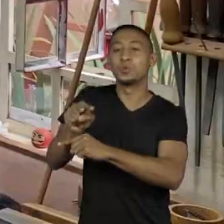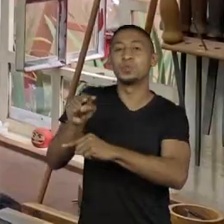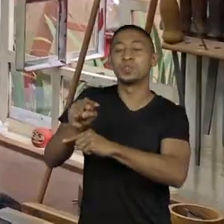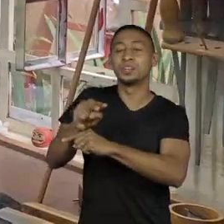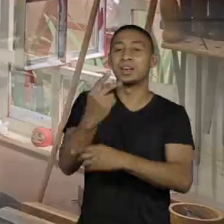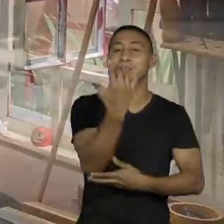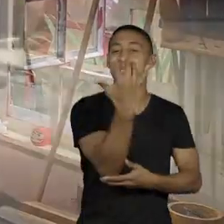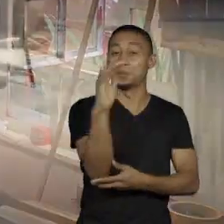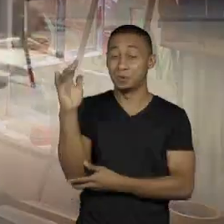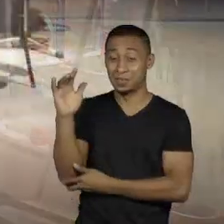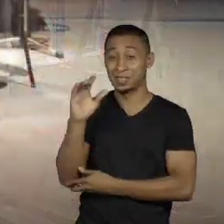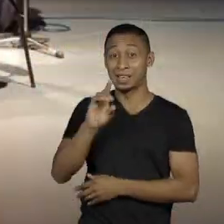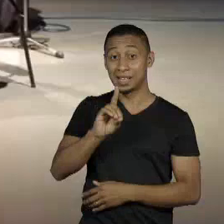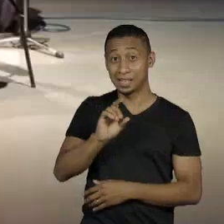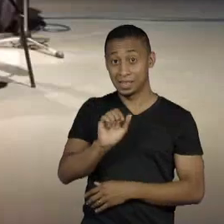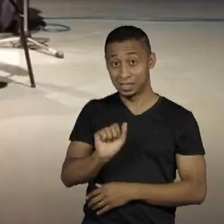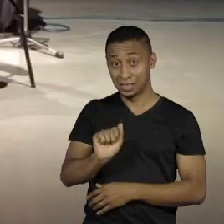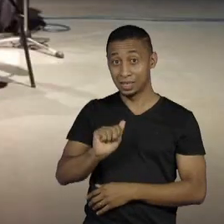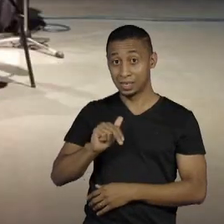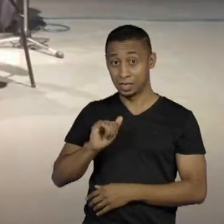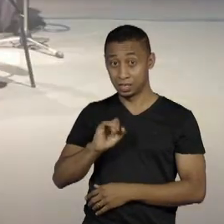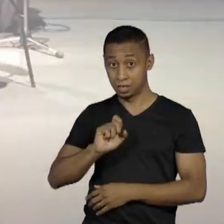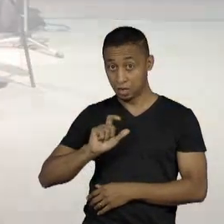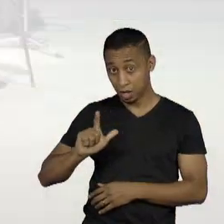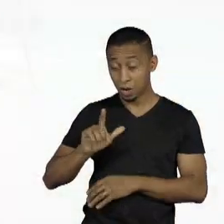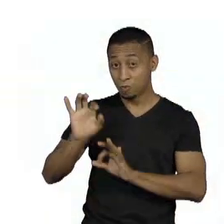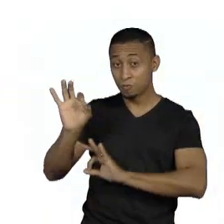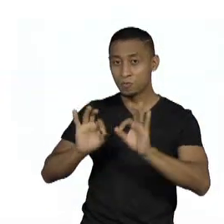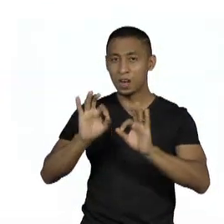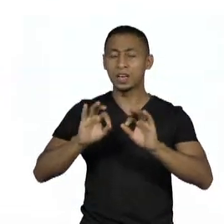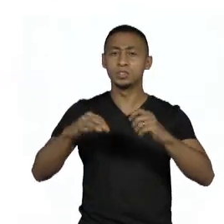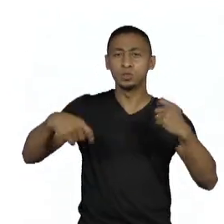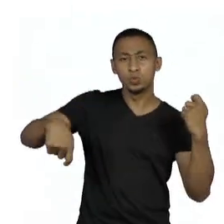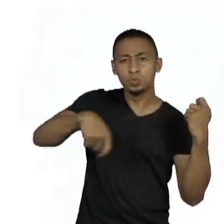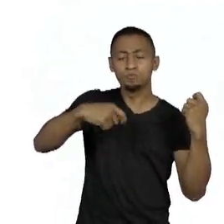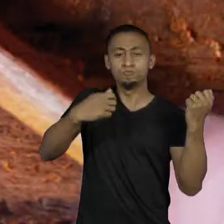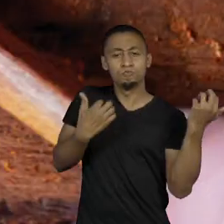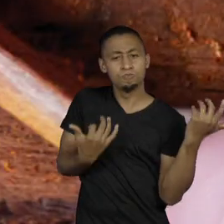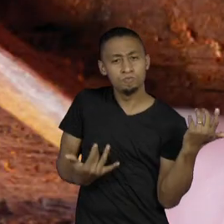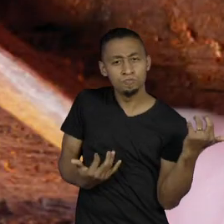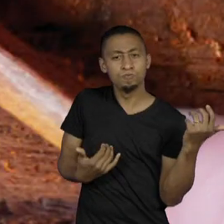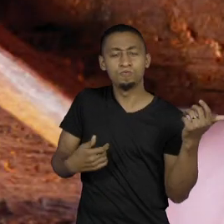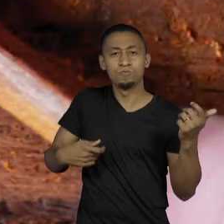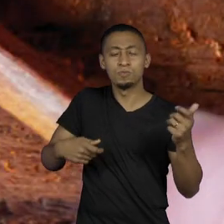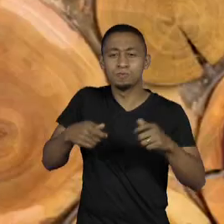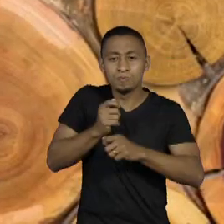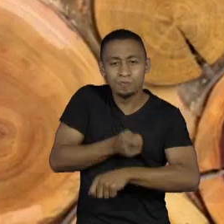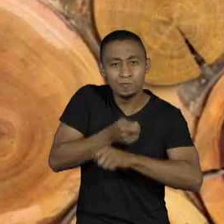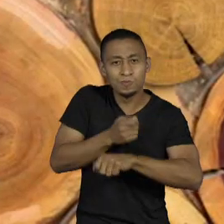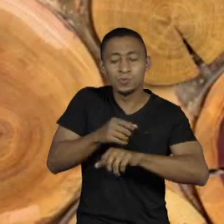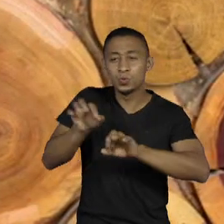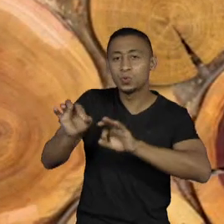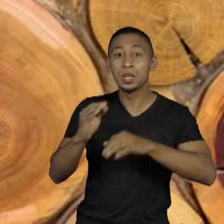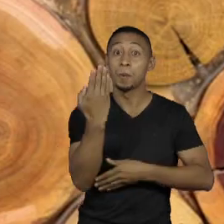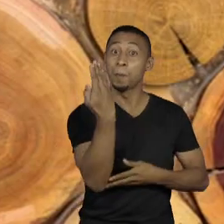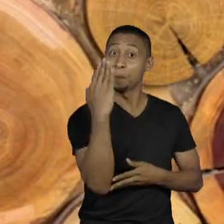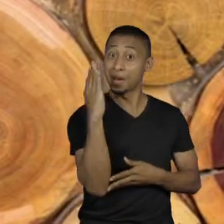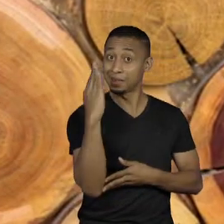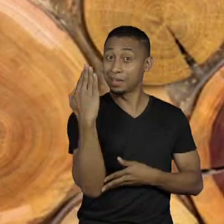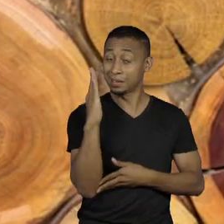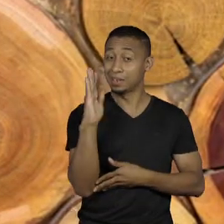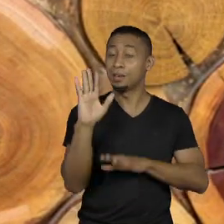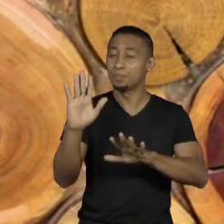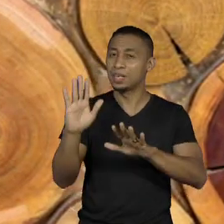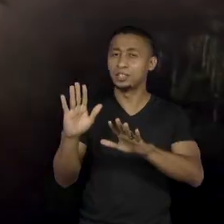natureza. Daniel produz arcos para instrumentos de cordas utilizando diversas madeiras, o que tira a pressão sobre